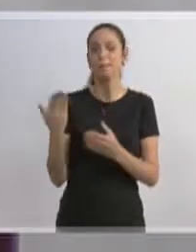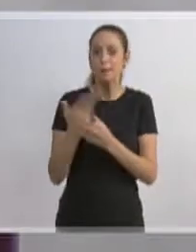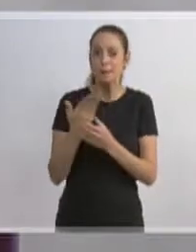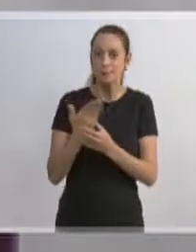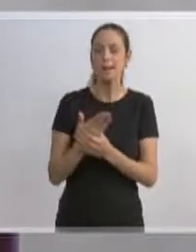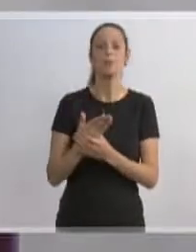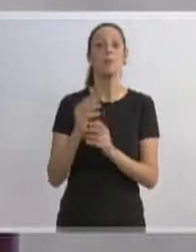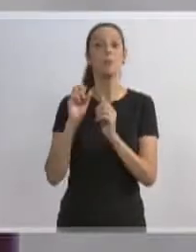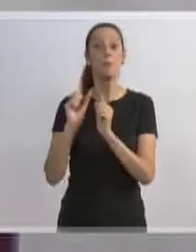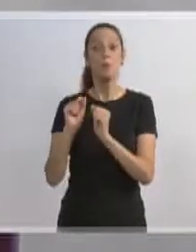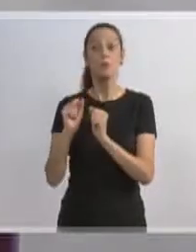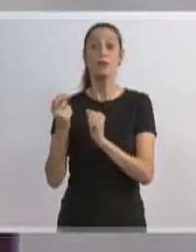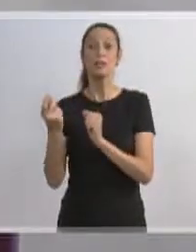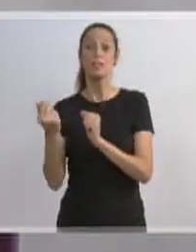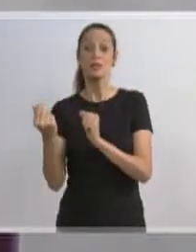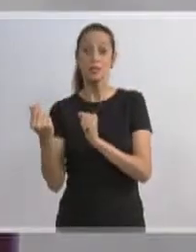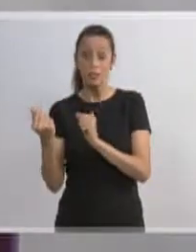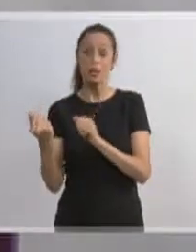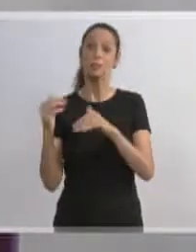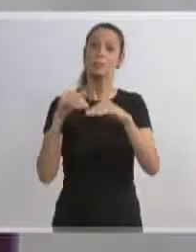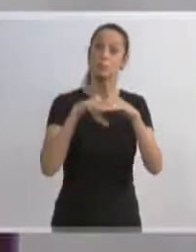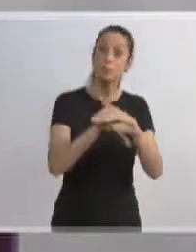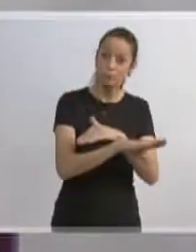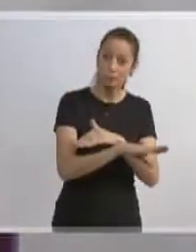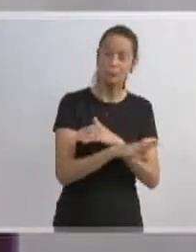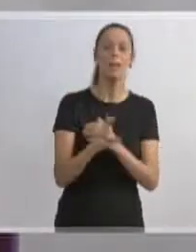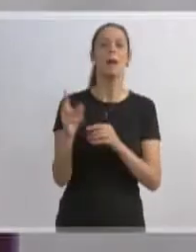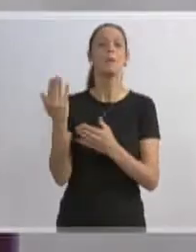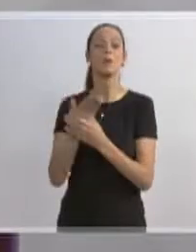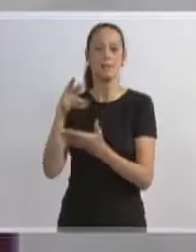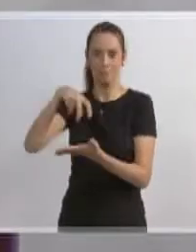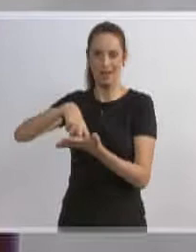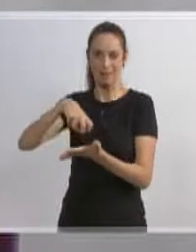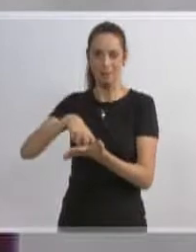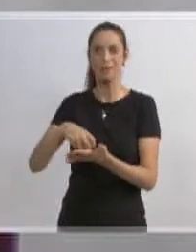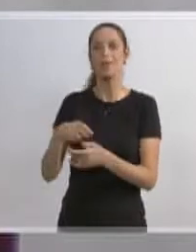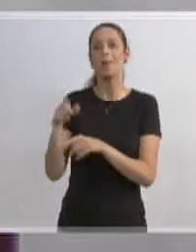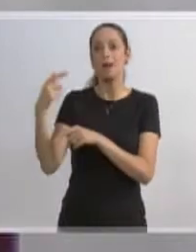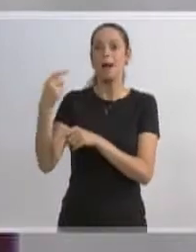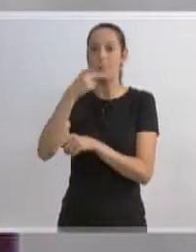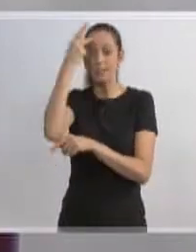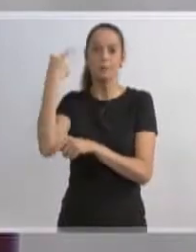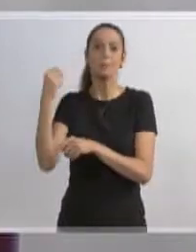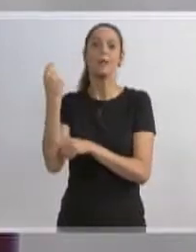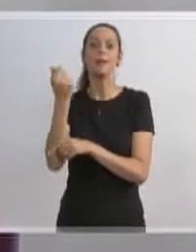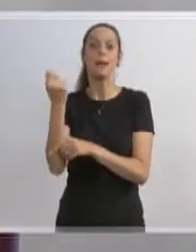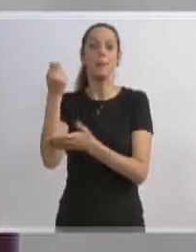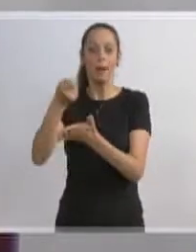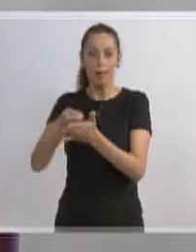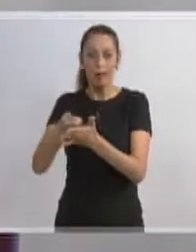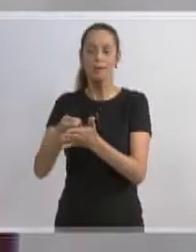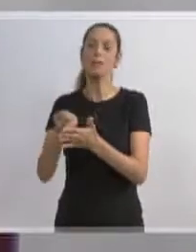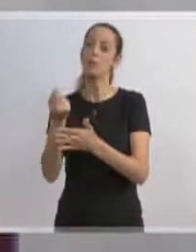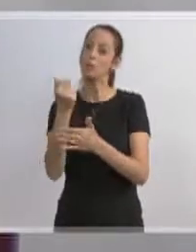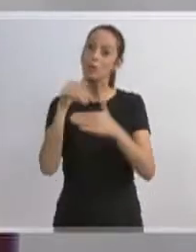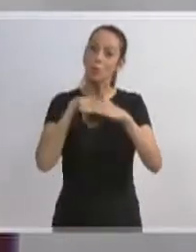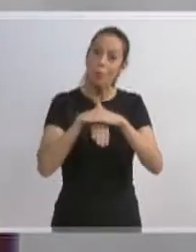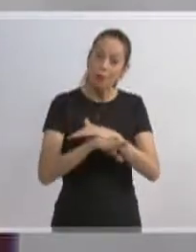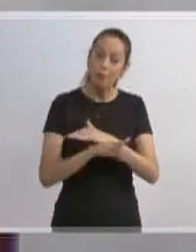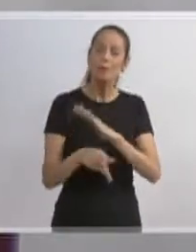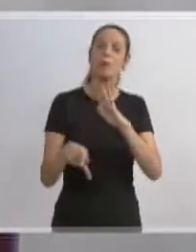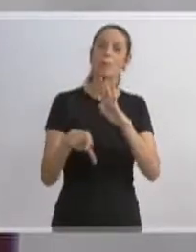uma caixa aqui para desenvolvermos políticas públicas, que nem acontece em outras áreas, em outras temáticas, como a questão da FAEMA.